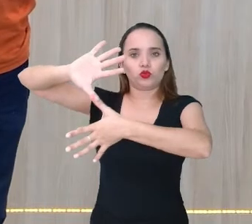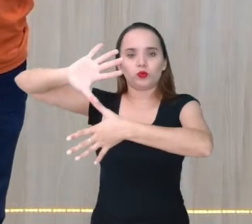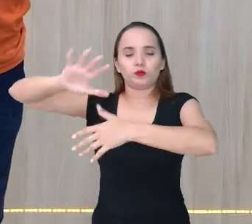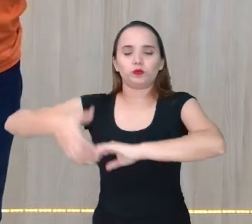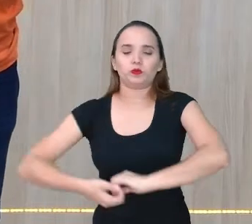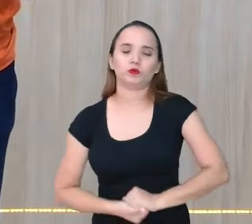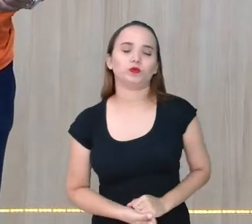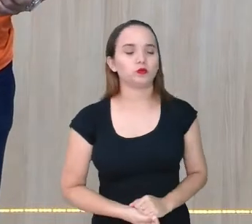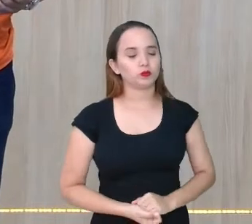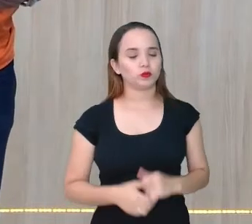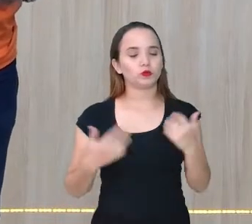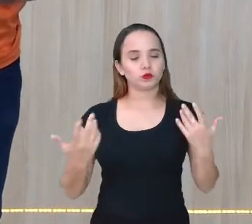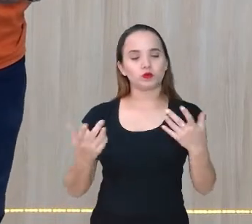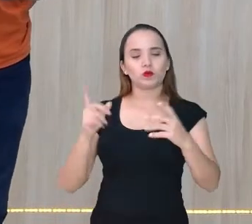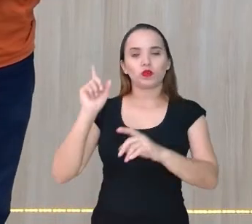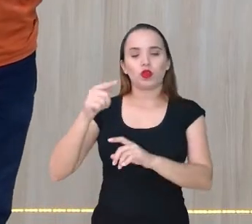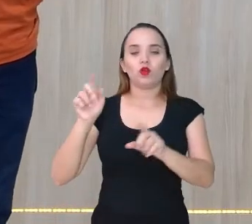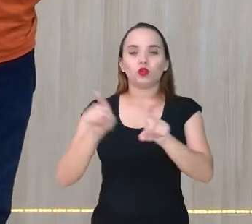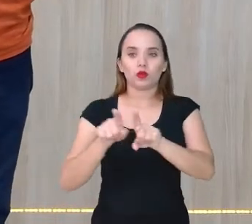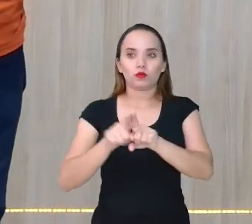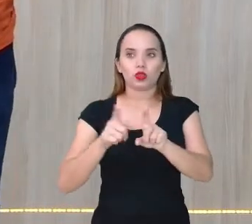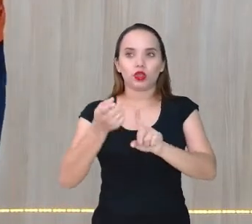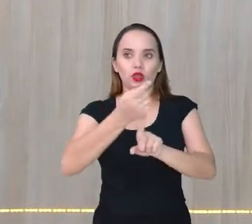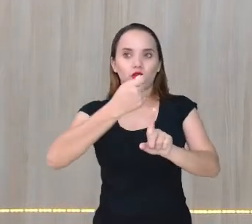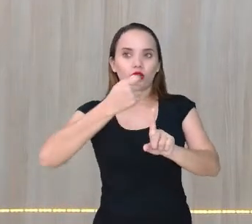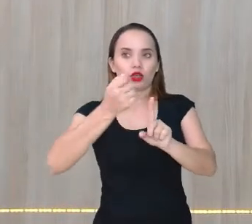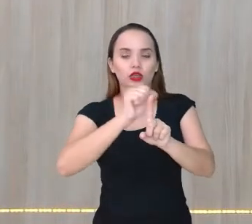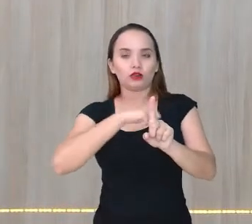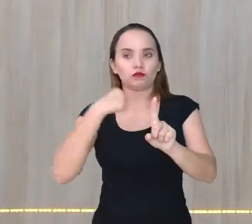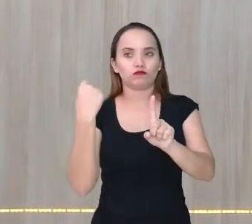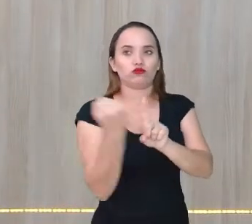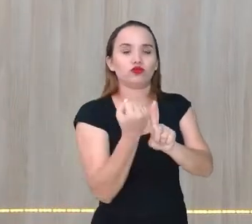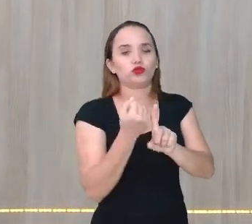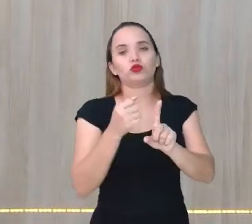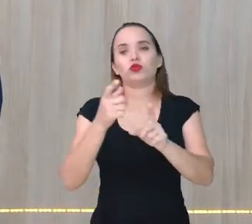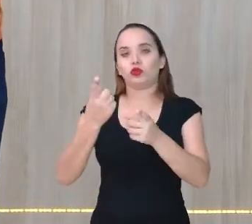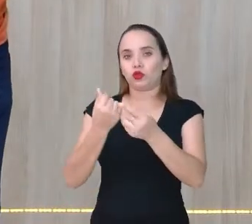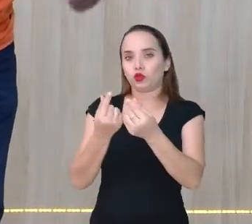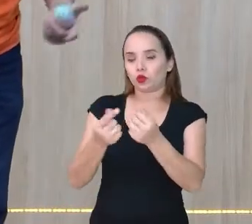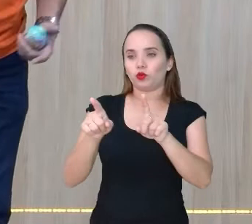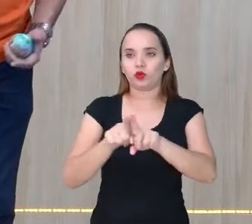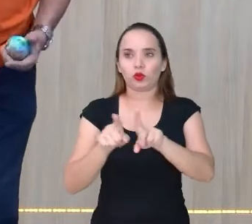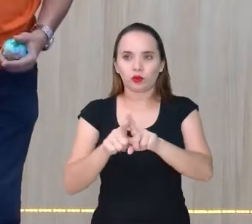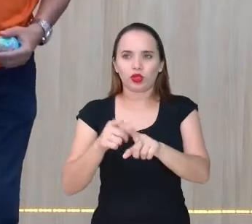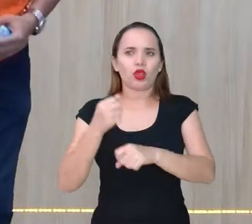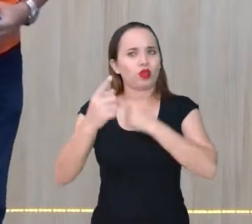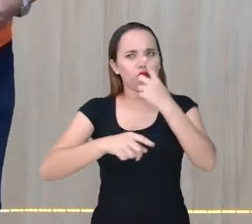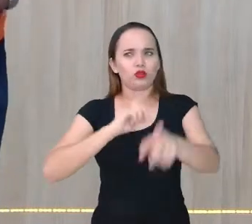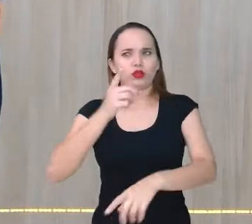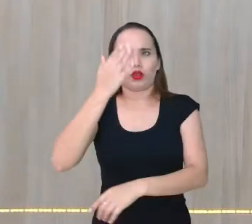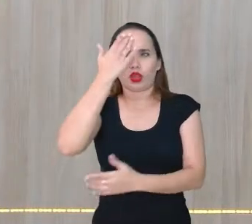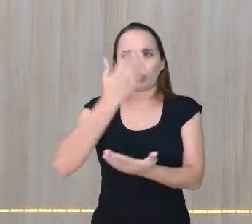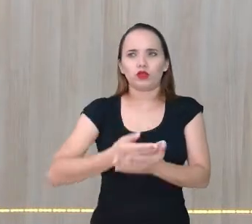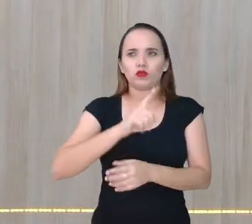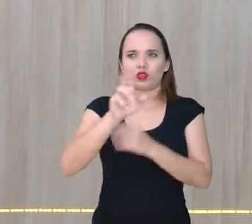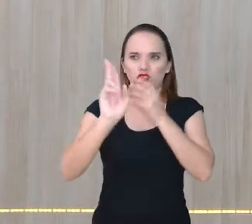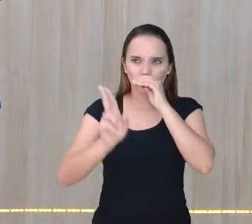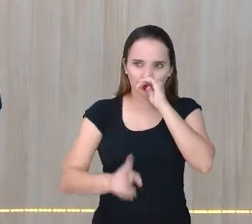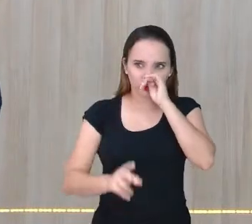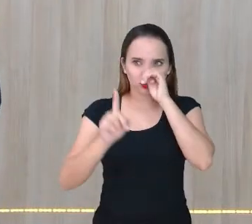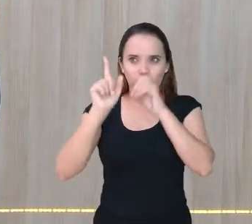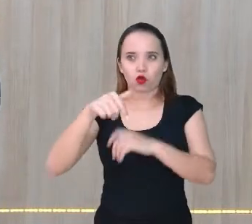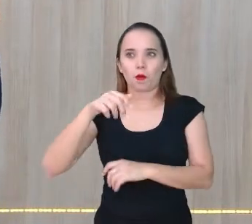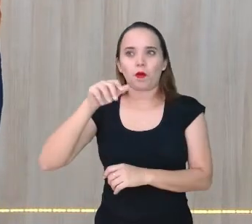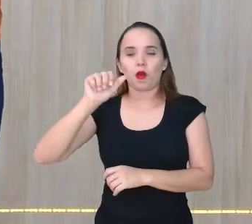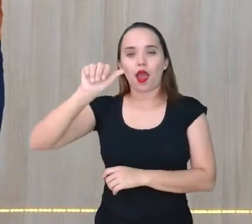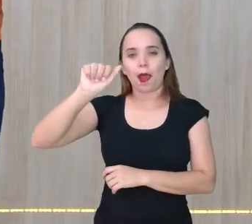a socioeconômica. Você também já deve ter ouvido falar de América Latina, por exemplo, América